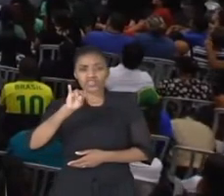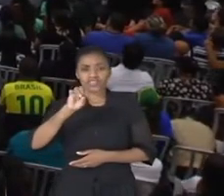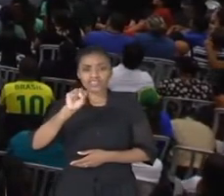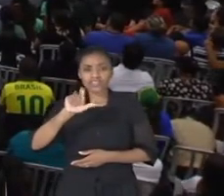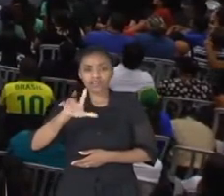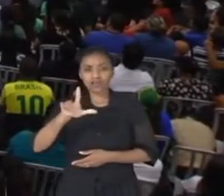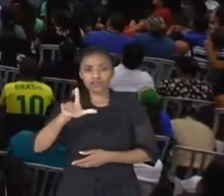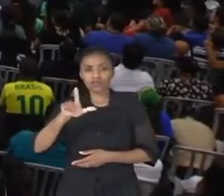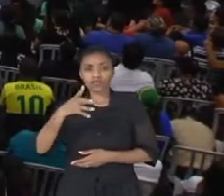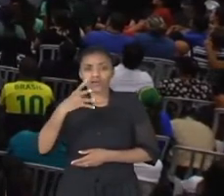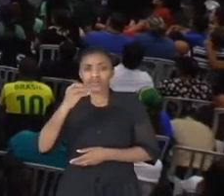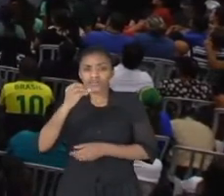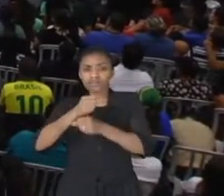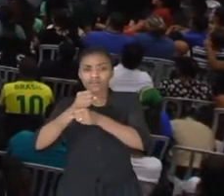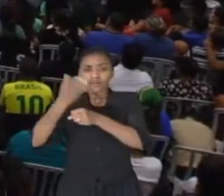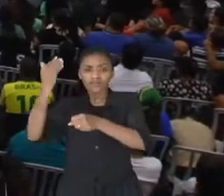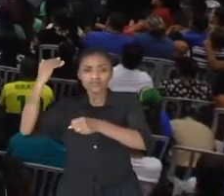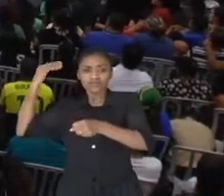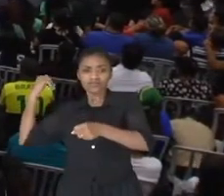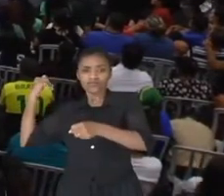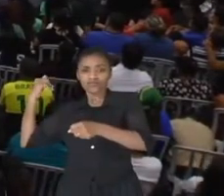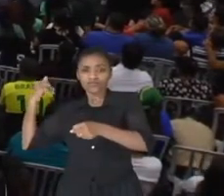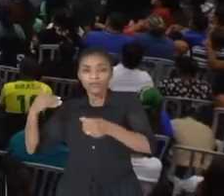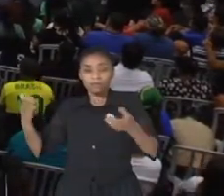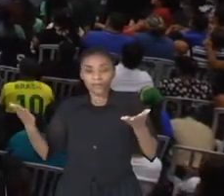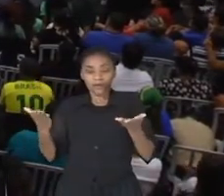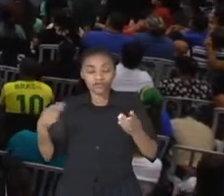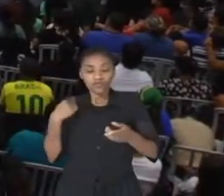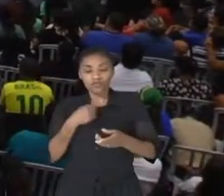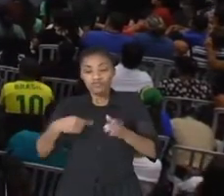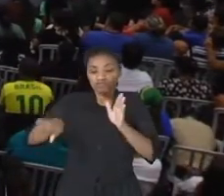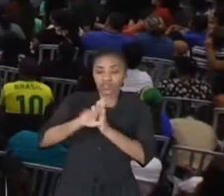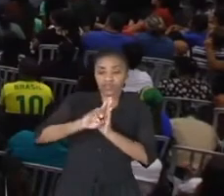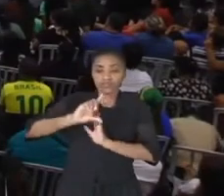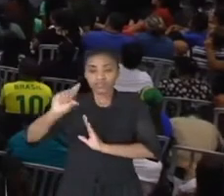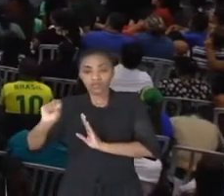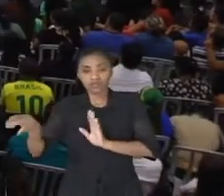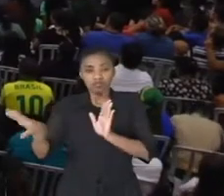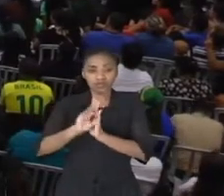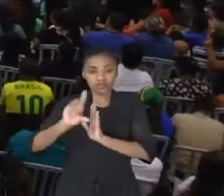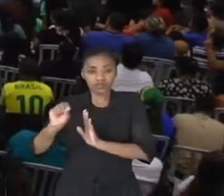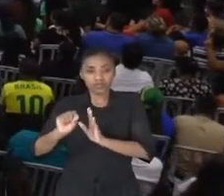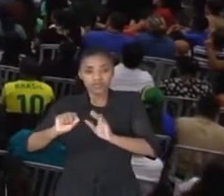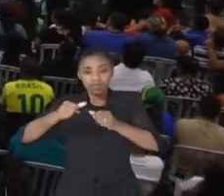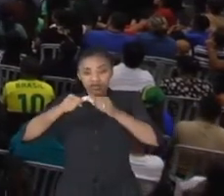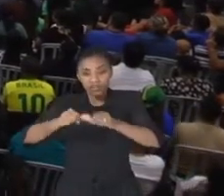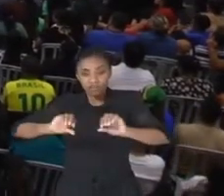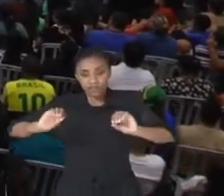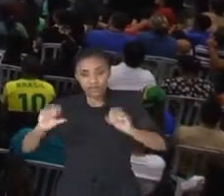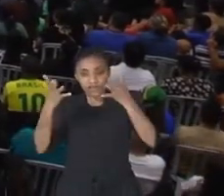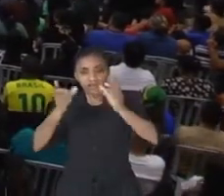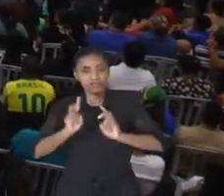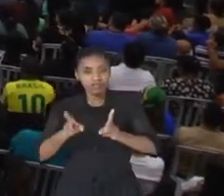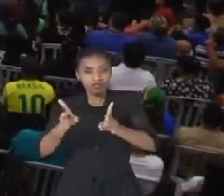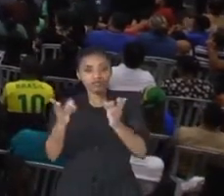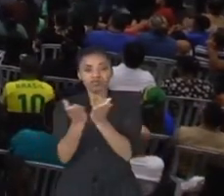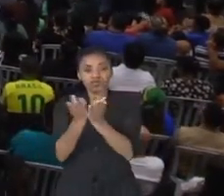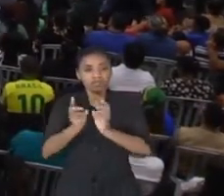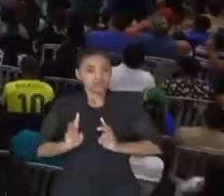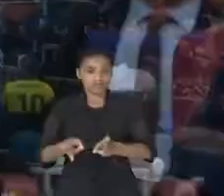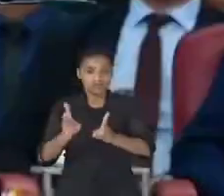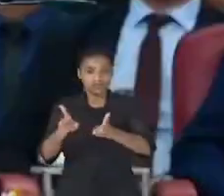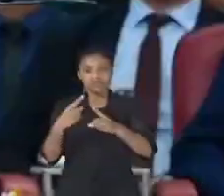isso, mas nós chegamos e vamos. Chegamos e vamos. E a festa permanece. E os crentes permanecem. Porque o